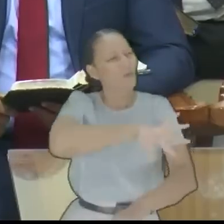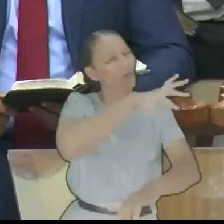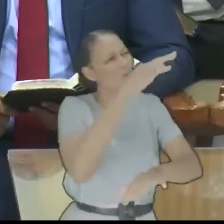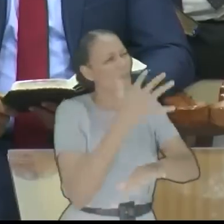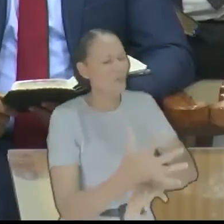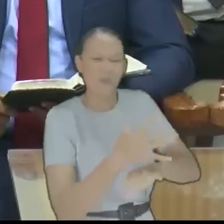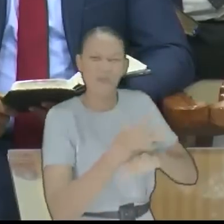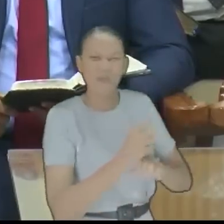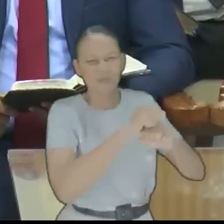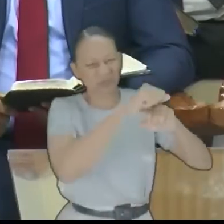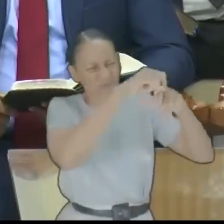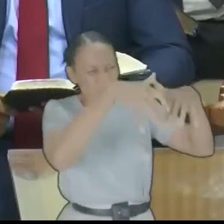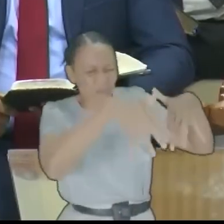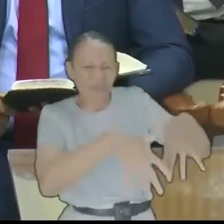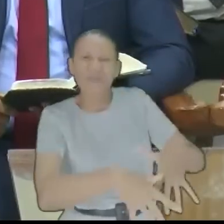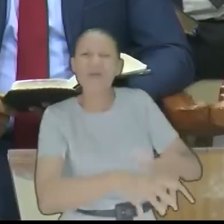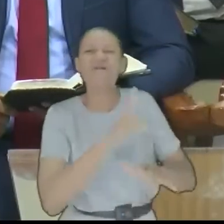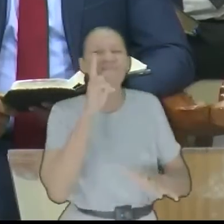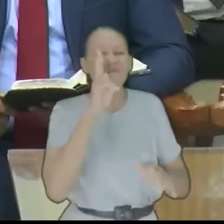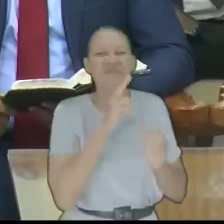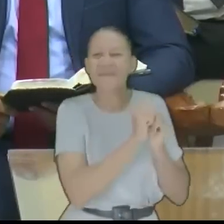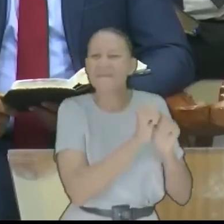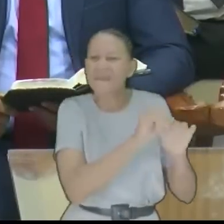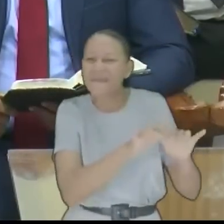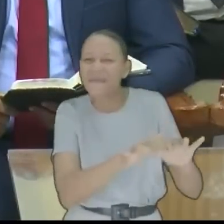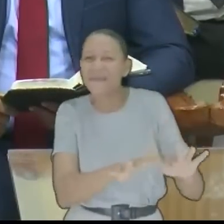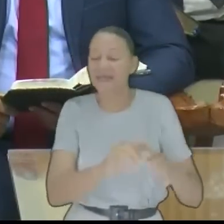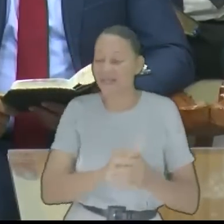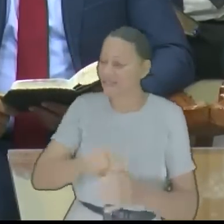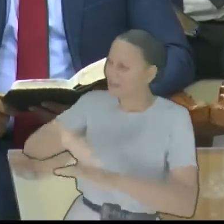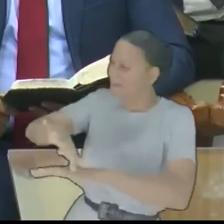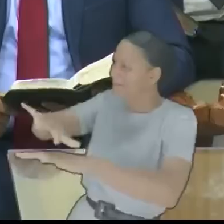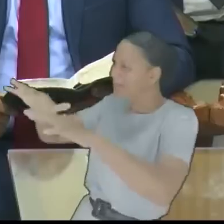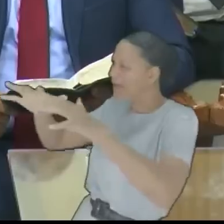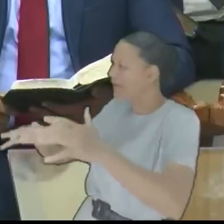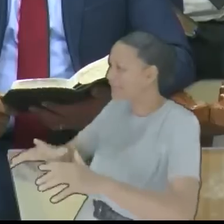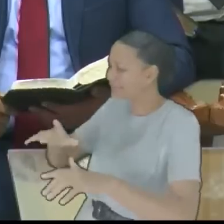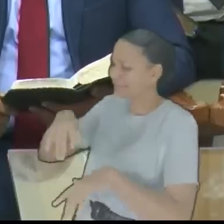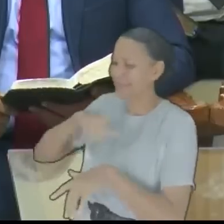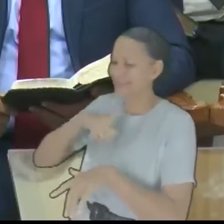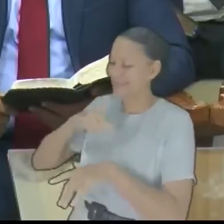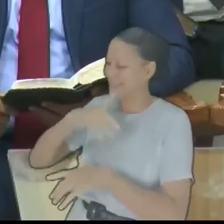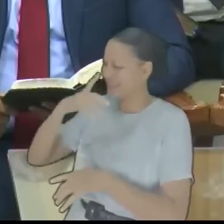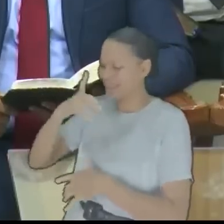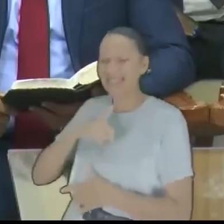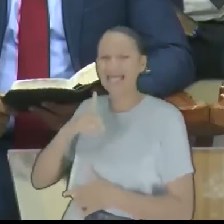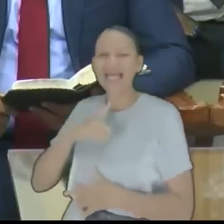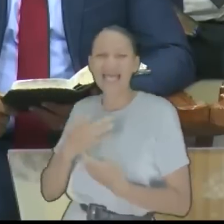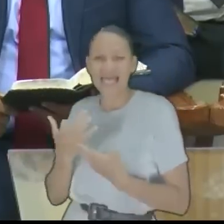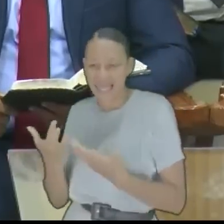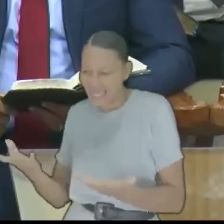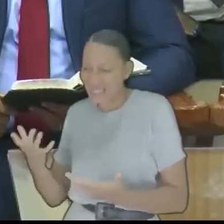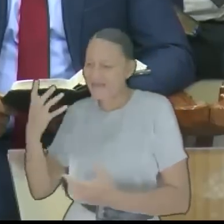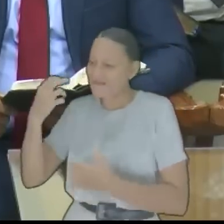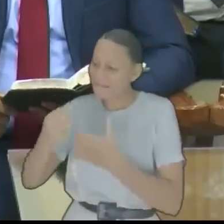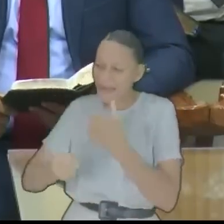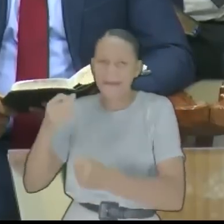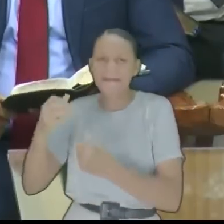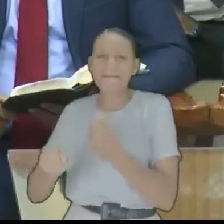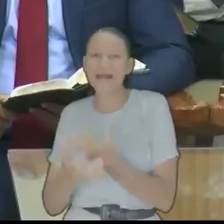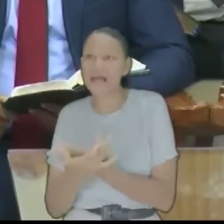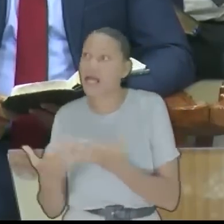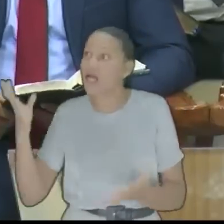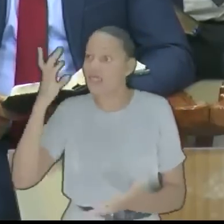começaram a destilar mosto, glória a Deus. Os outeiros começaram a destilar vinho, e Deus mandou